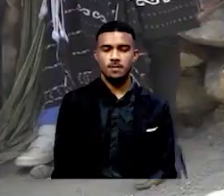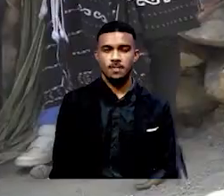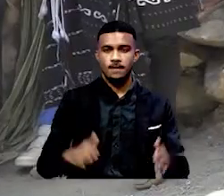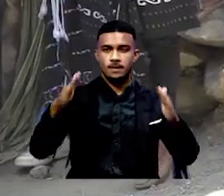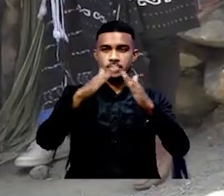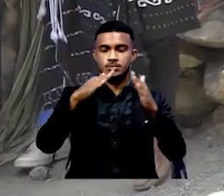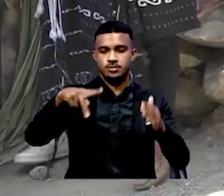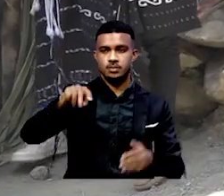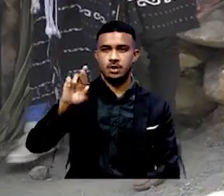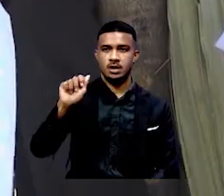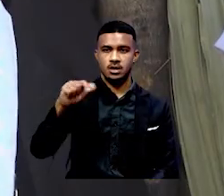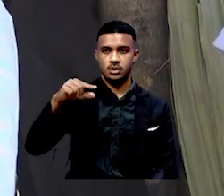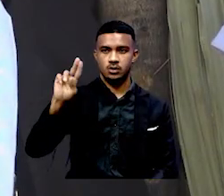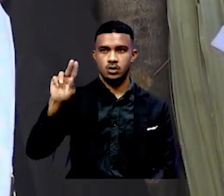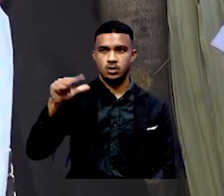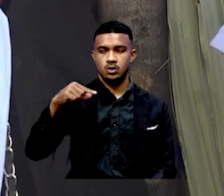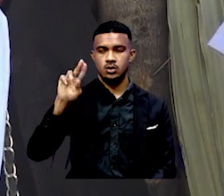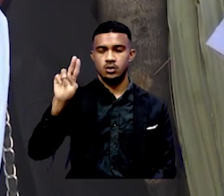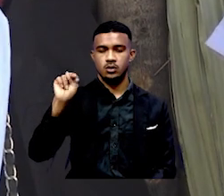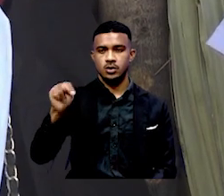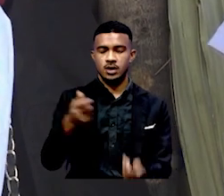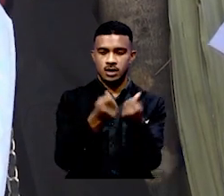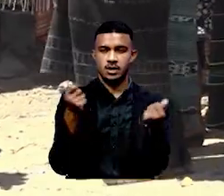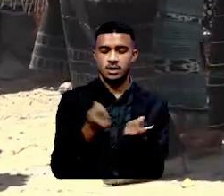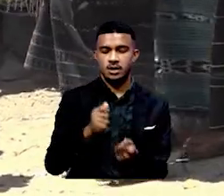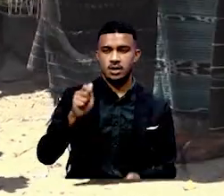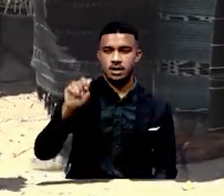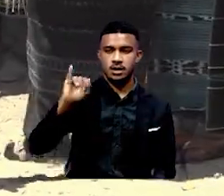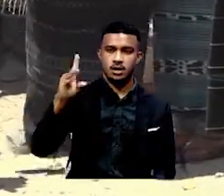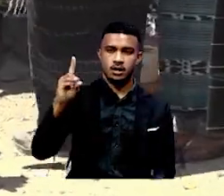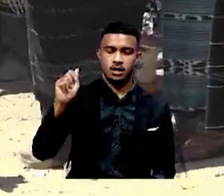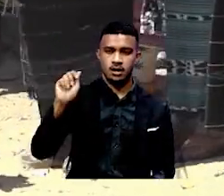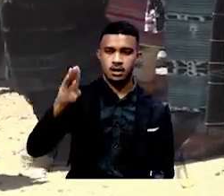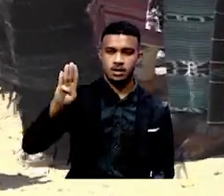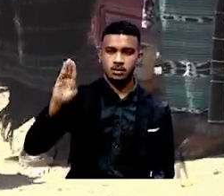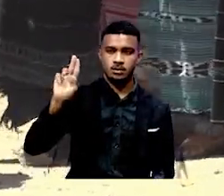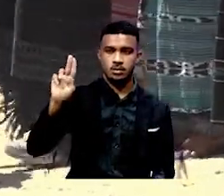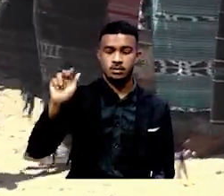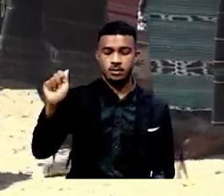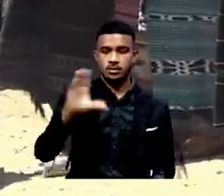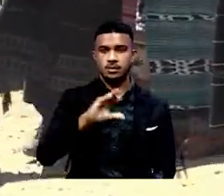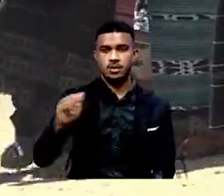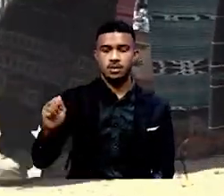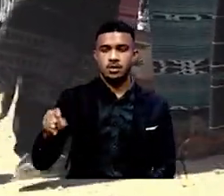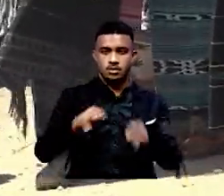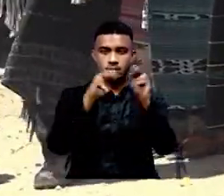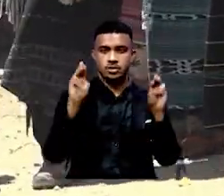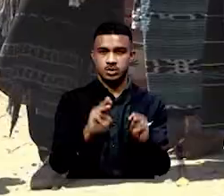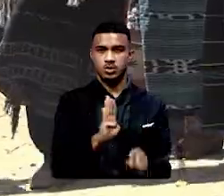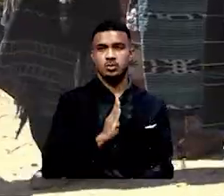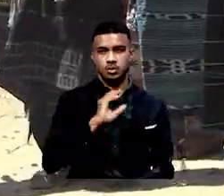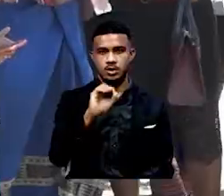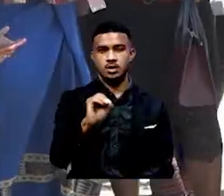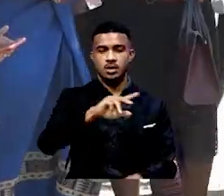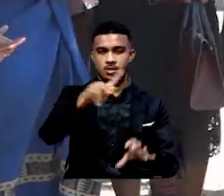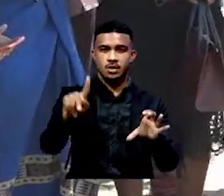Gugun localiza e aldeia Aidabaleten, suco Aidabaleten, posto administrativo Atabai, município Bobonaru.